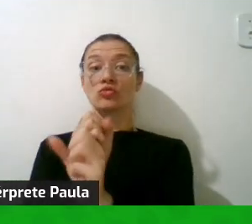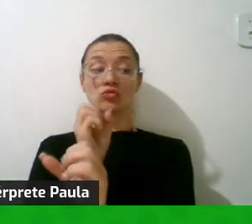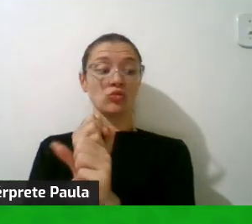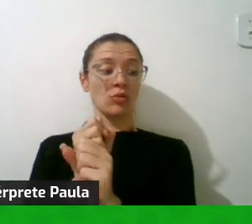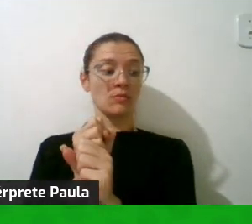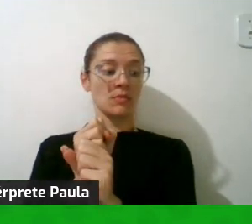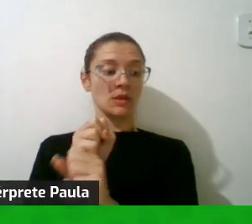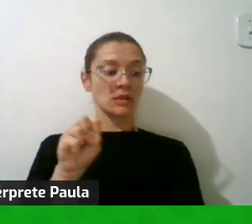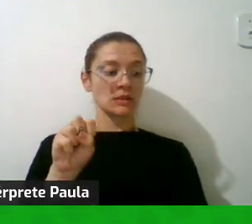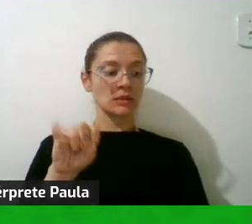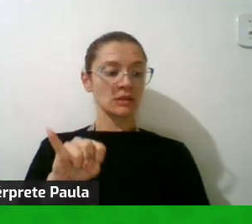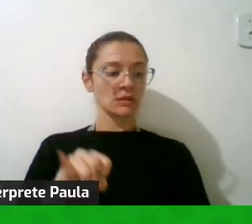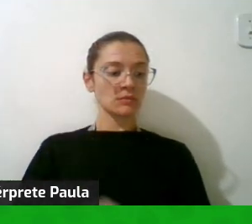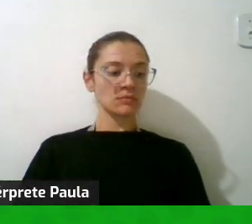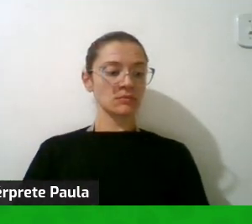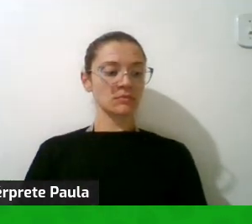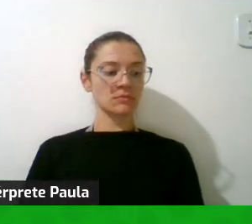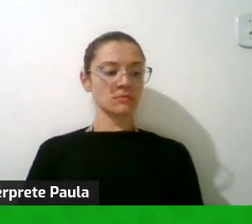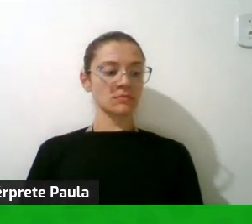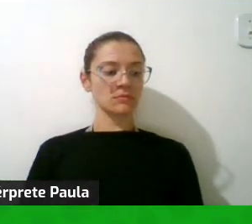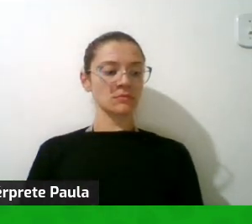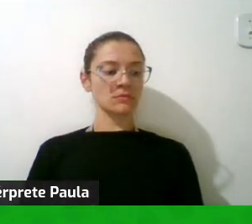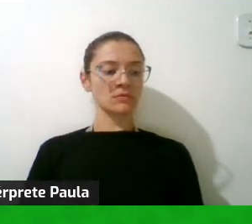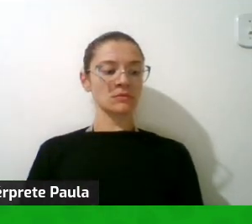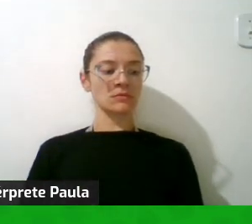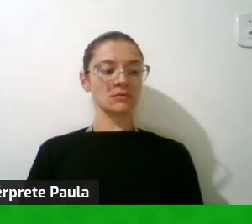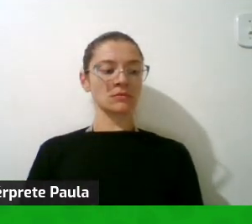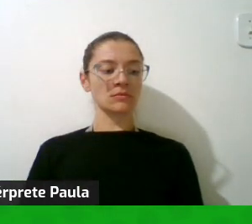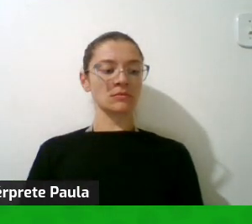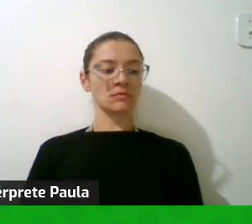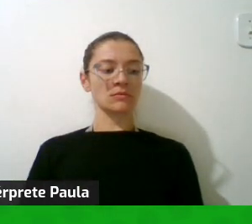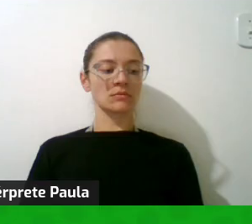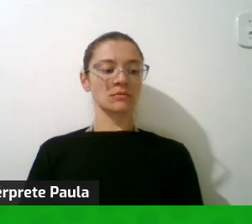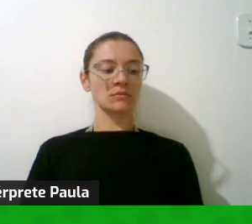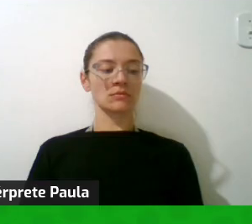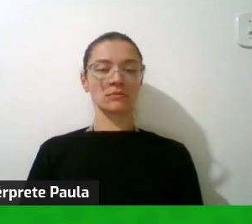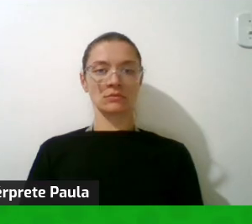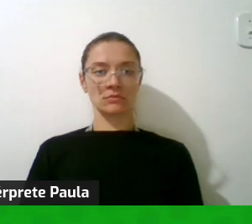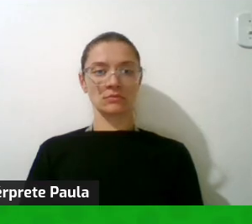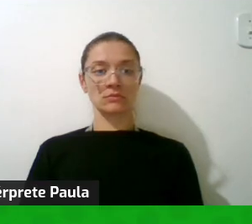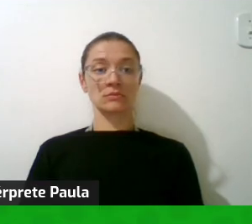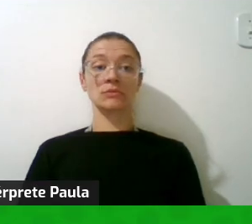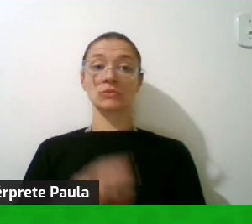faz, então? Mercado igual soma